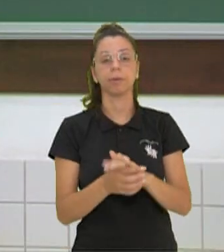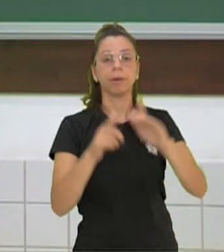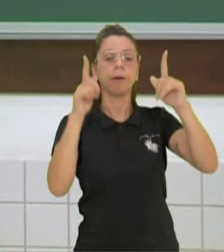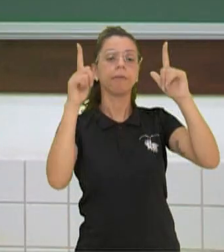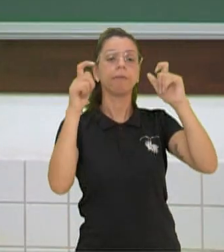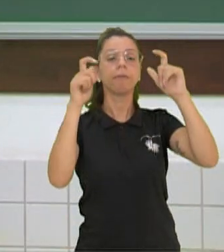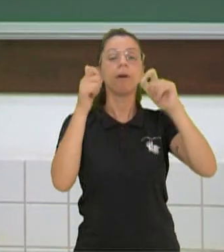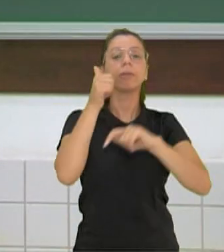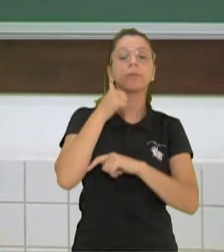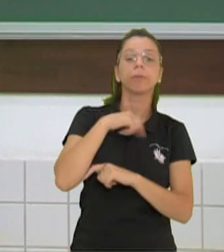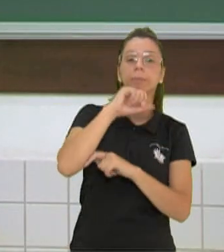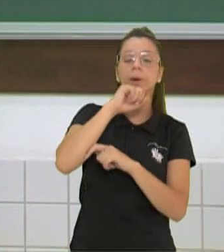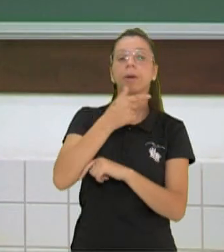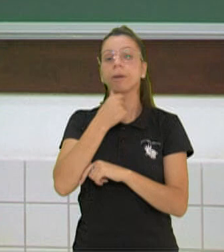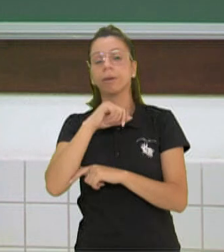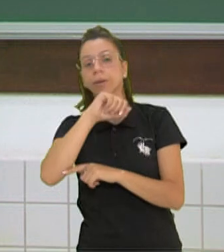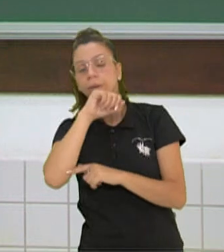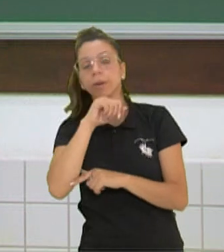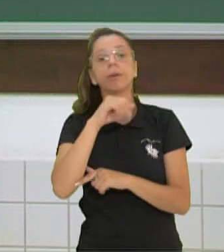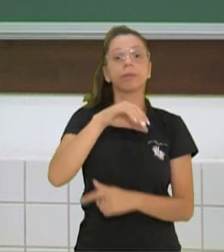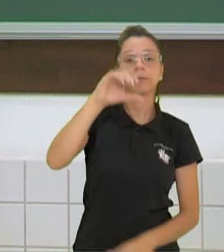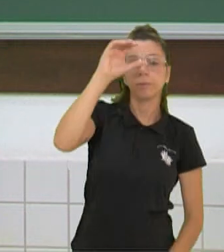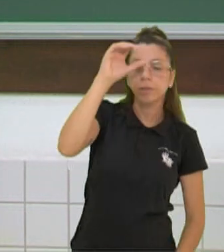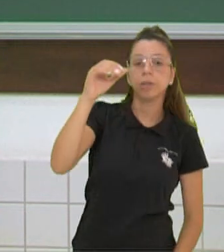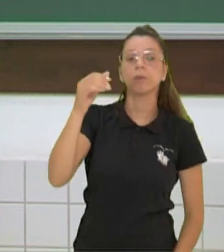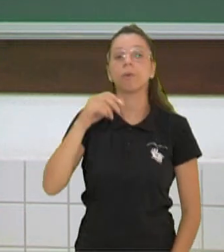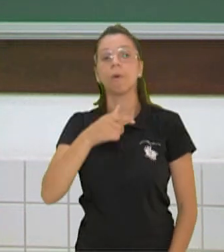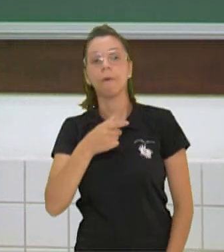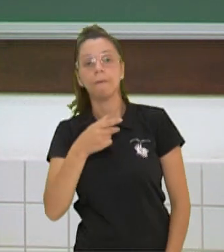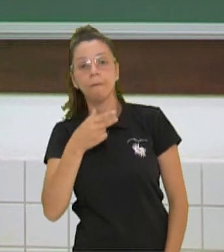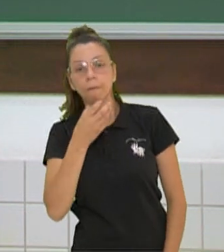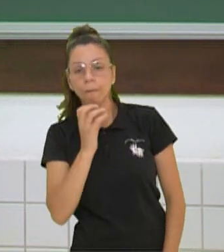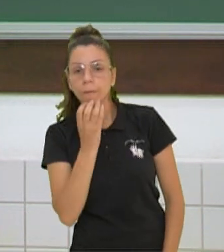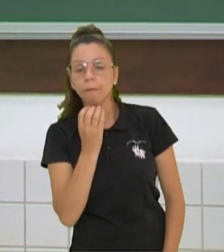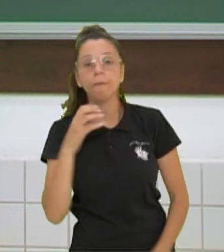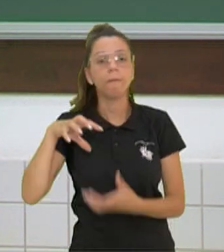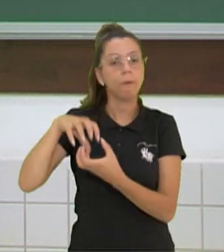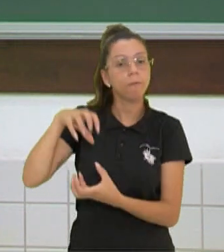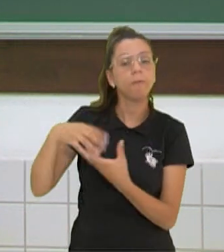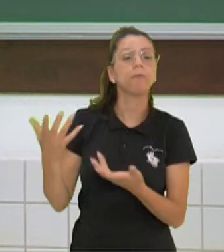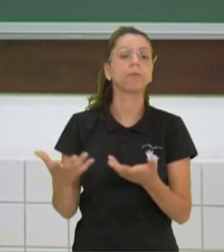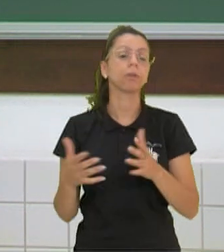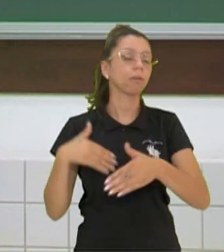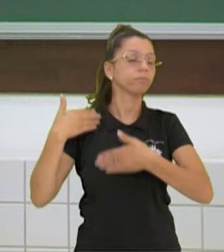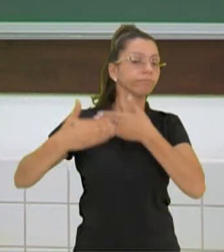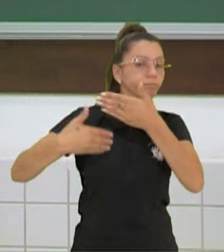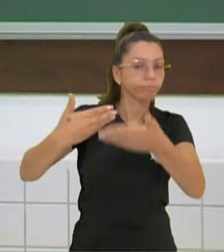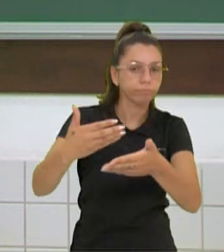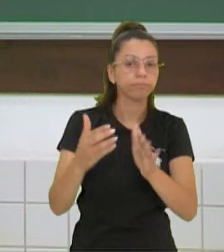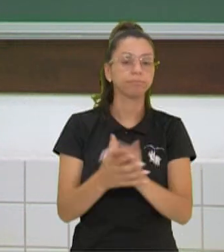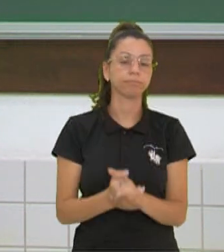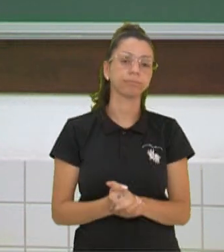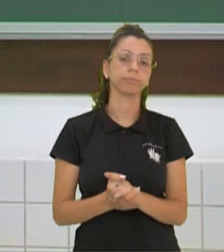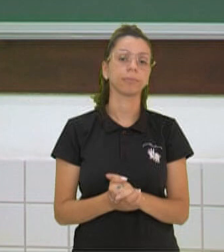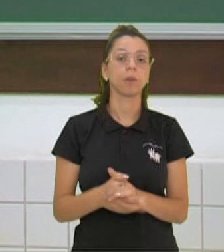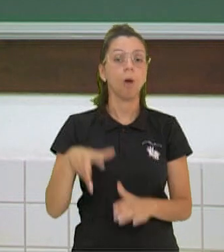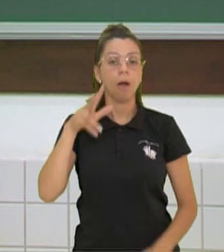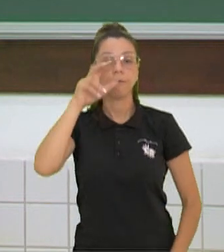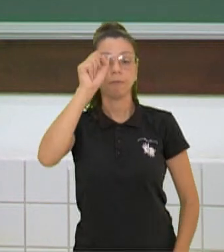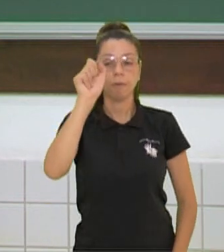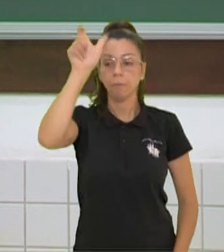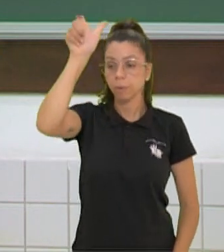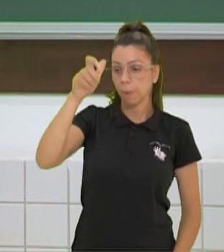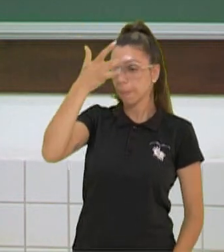do pai, mãe, tio, avó, né? Trouxe na obra a família dela para representar. Então, a força da